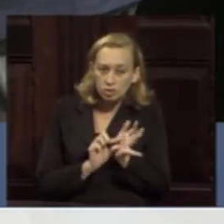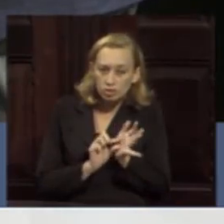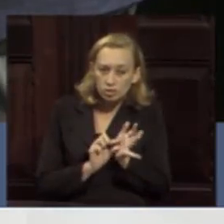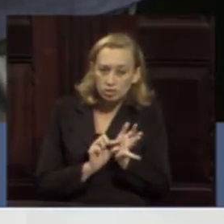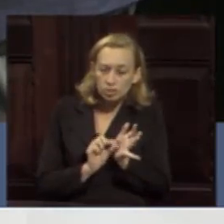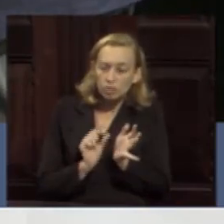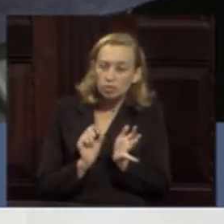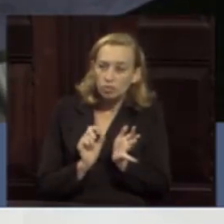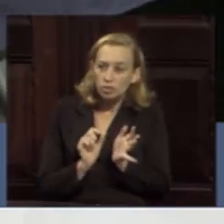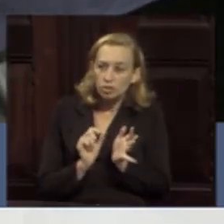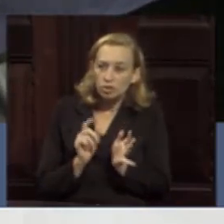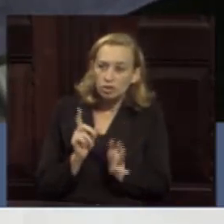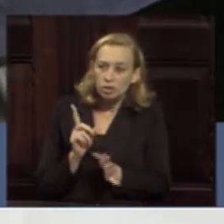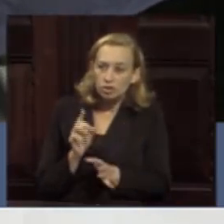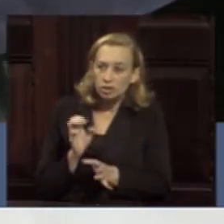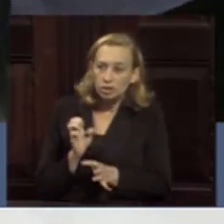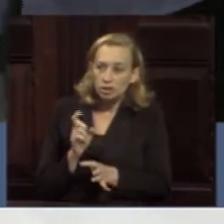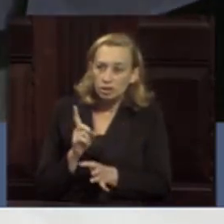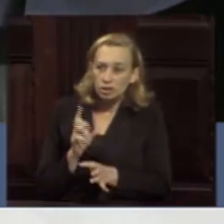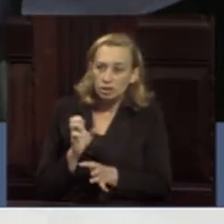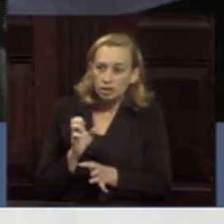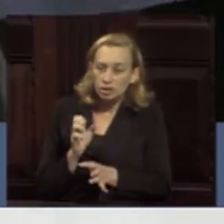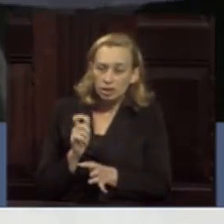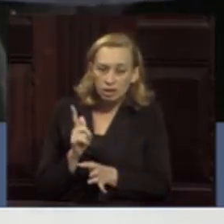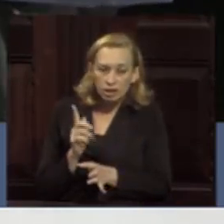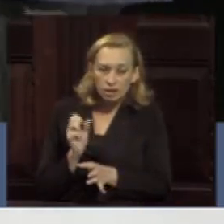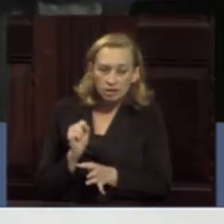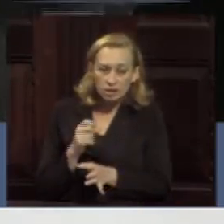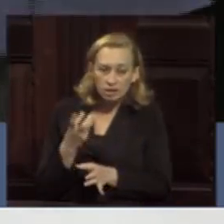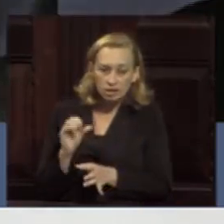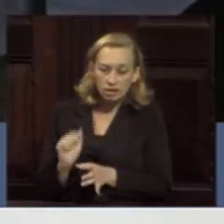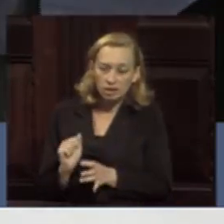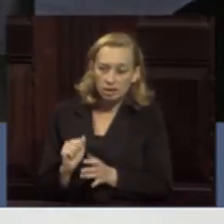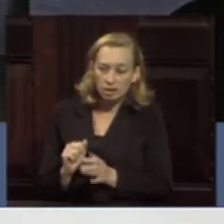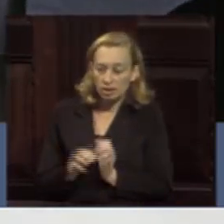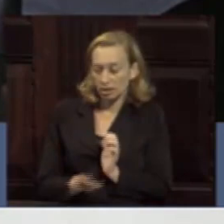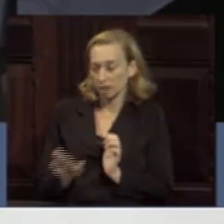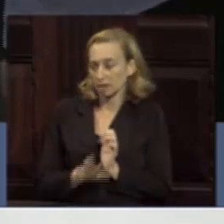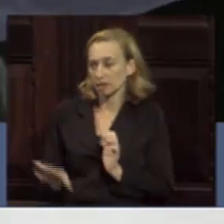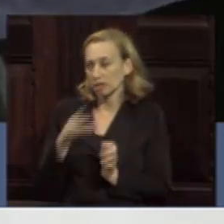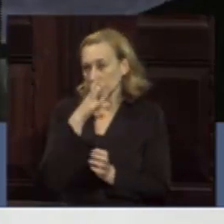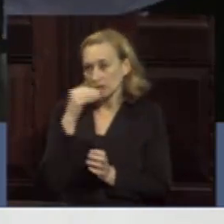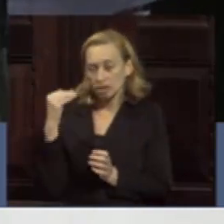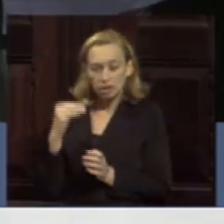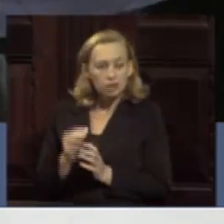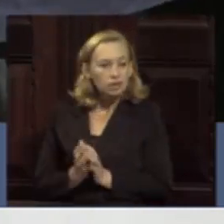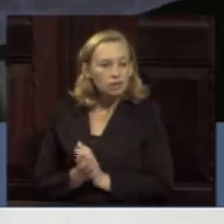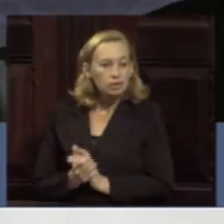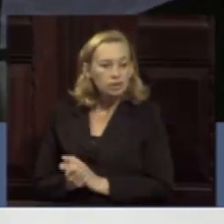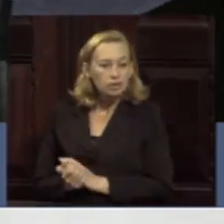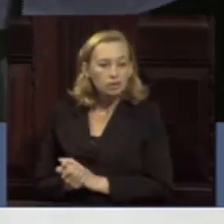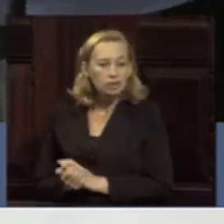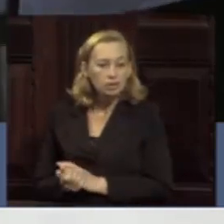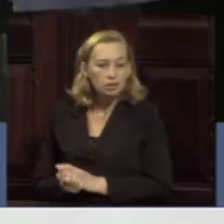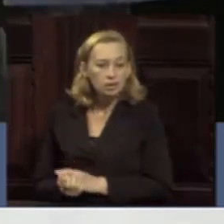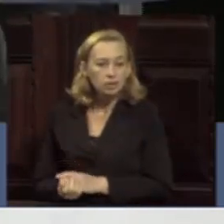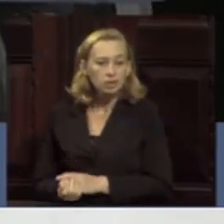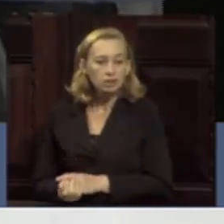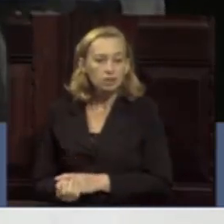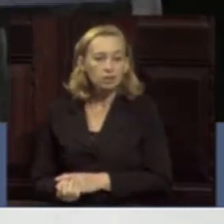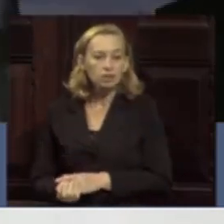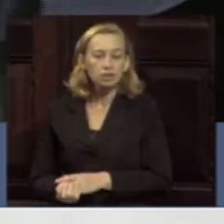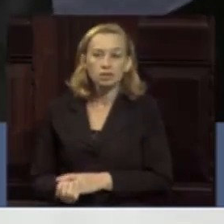a delegacia de proteção à criança e adolescente vítima, a DECAV e